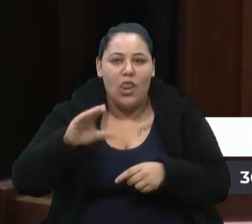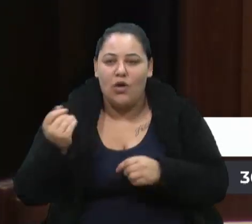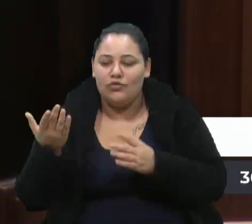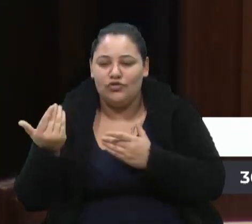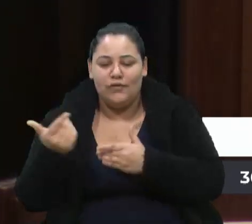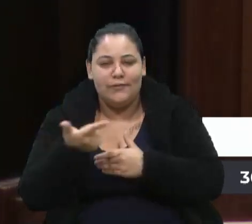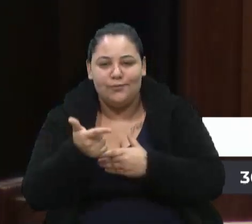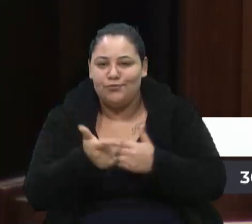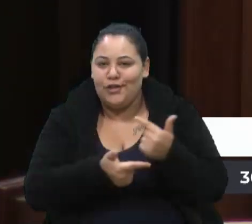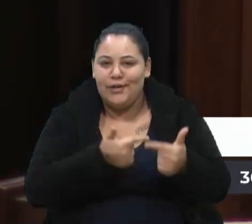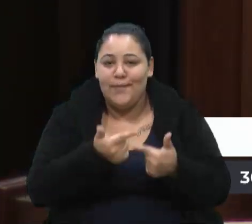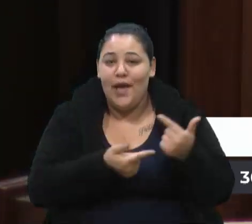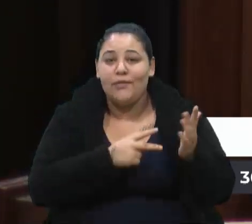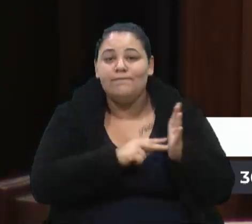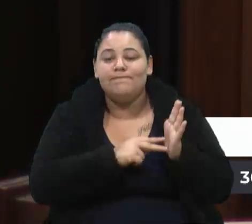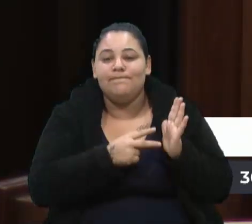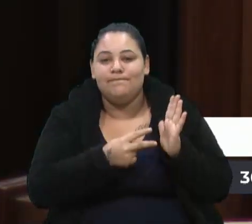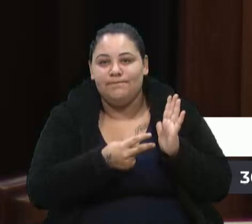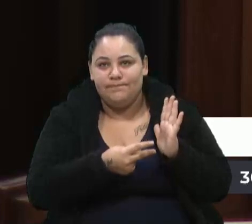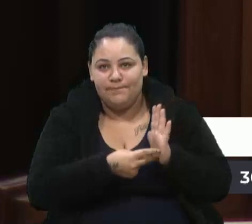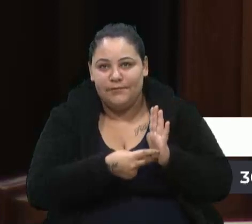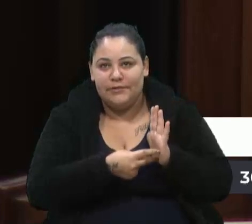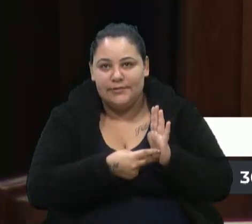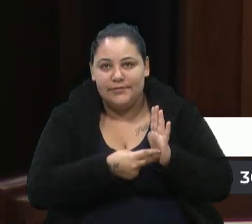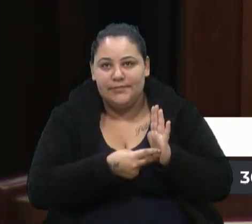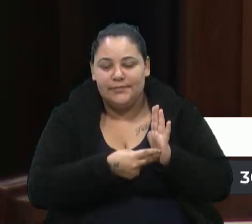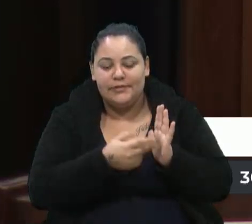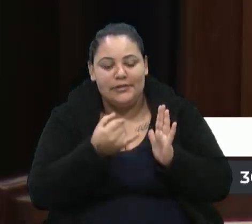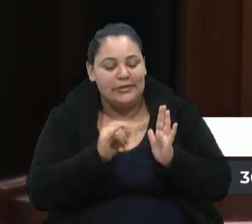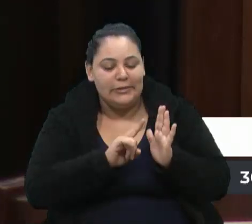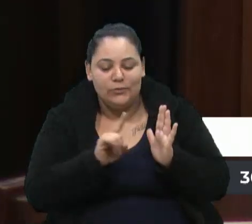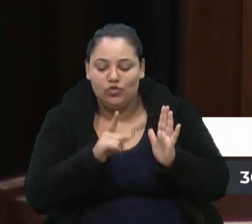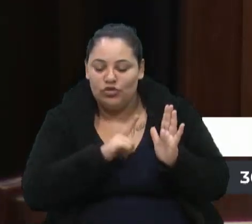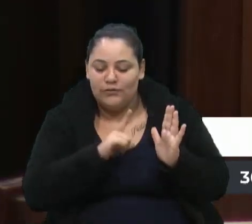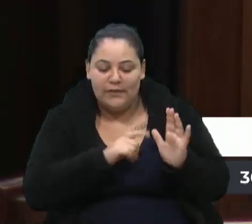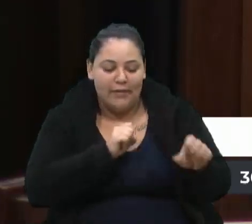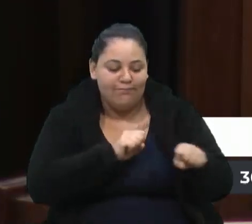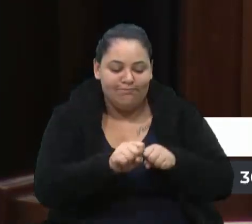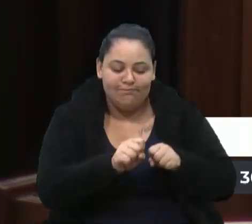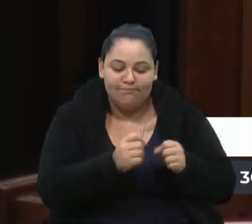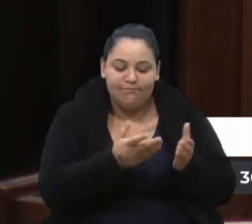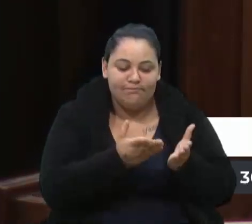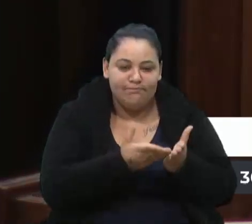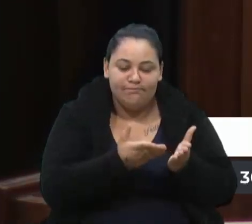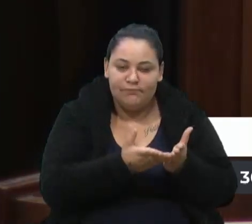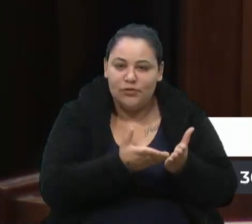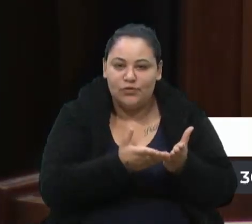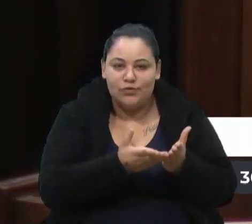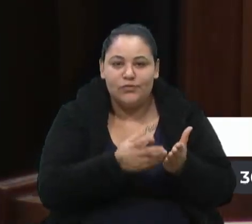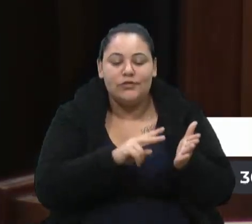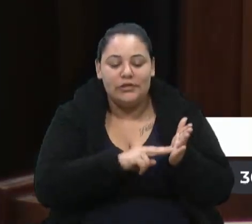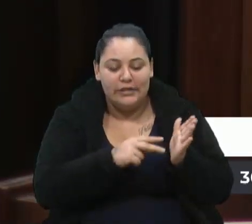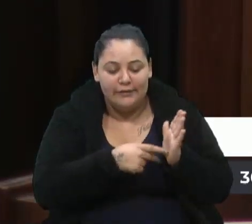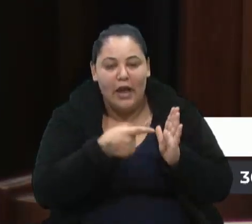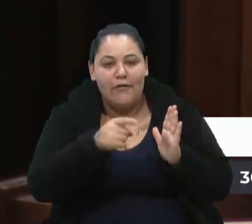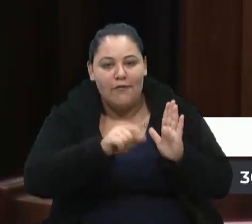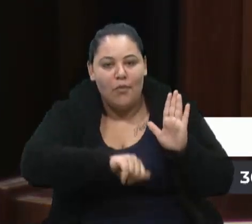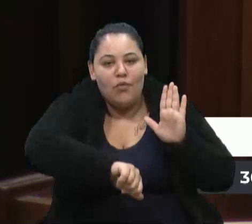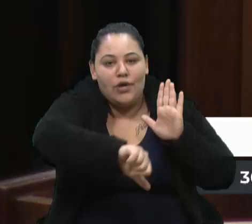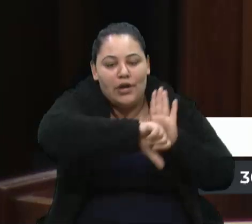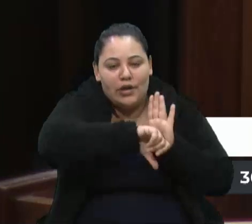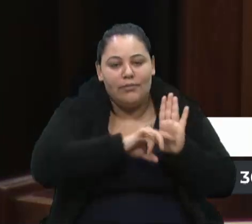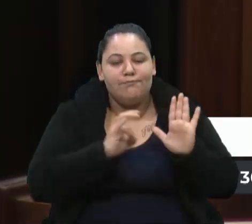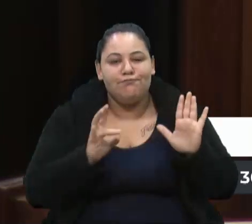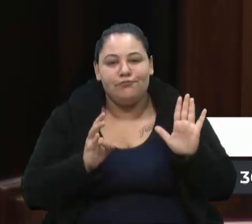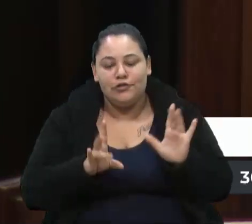e isso significa se a gente não formá-lo se a gente não cuida-los significa que eles irão para o crime irão para as